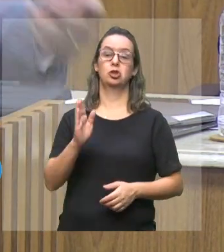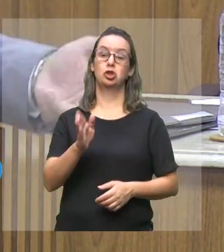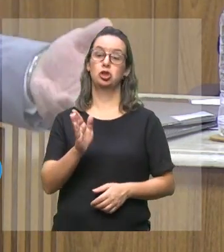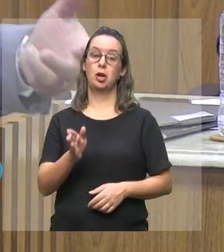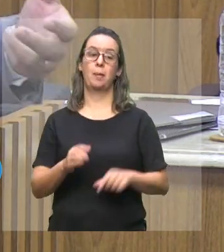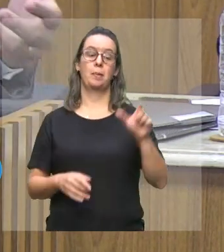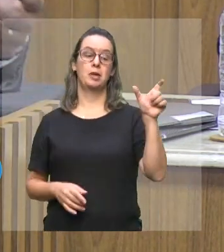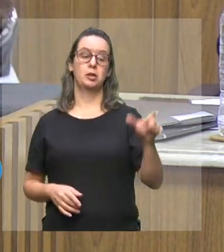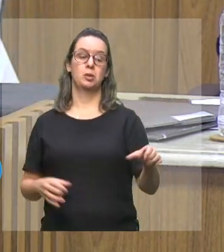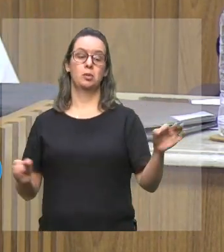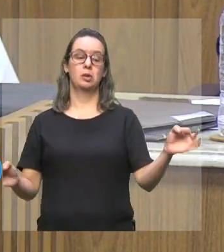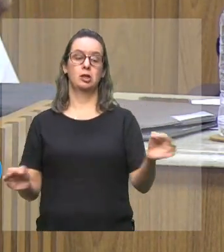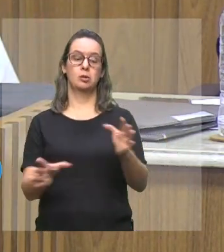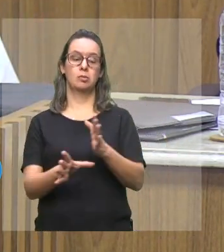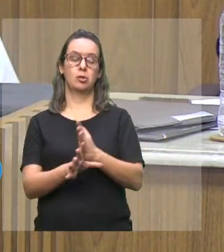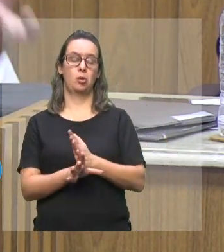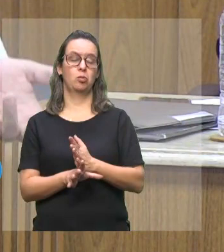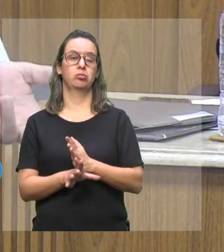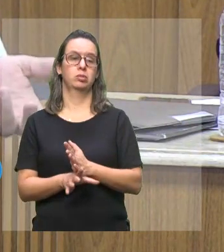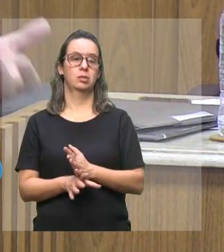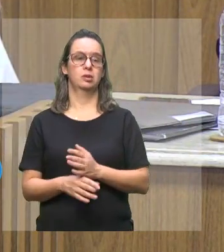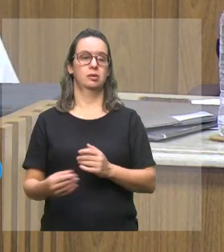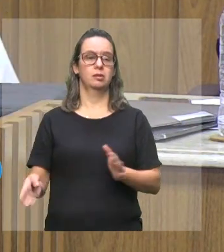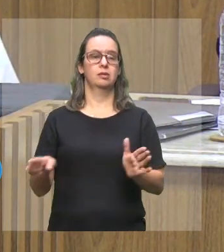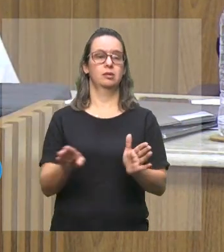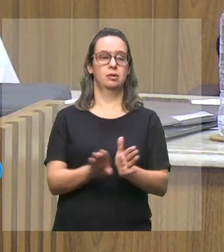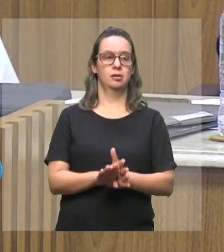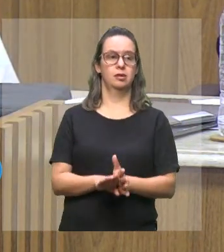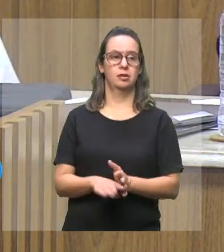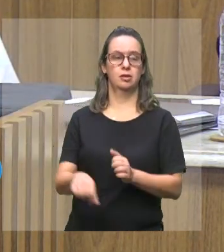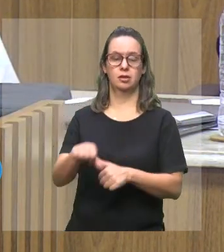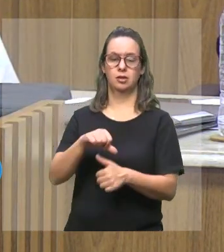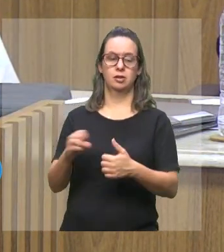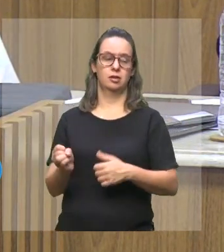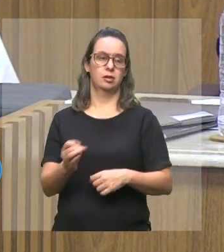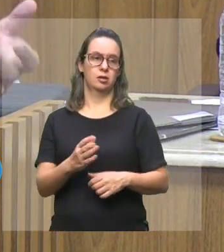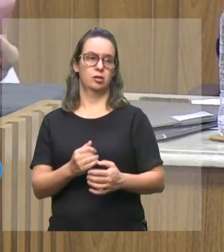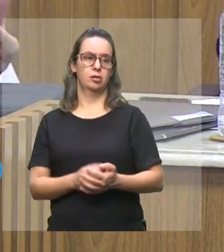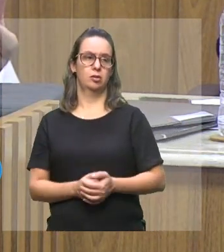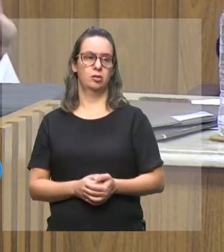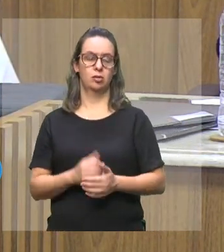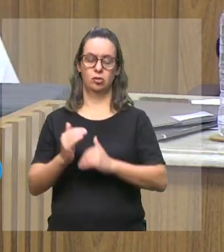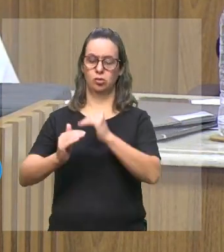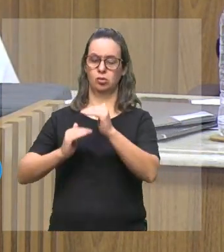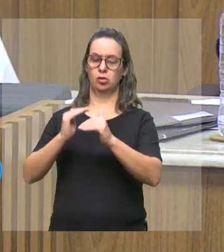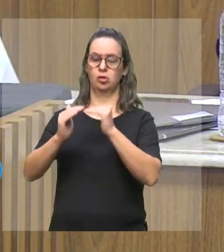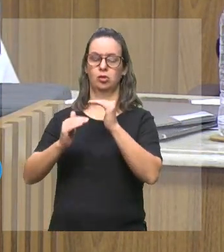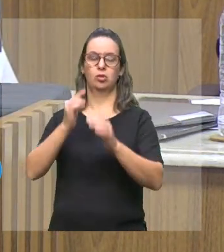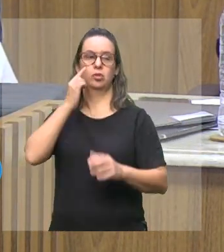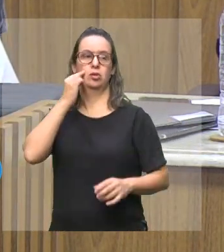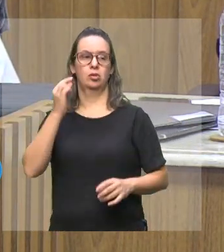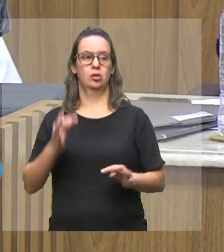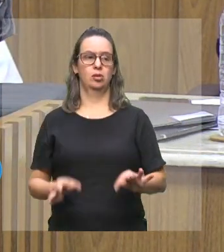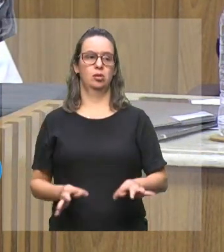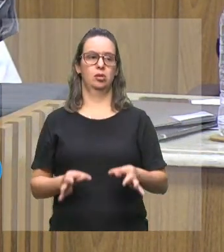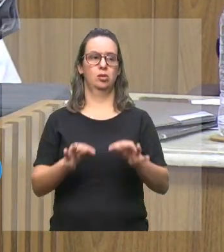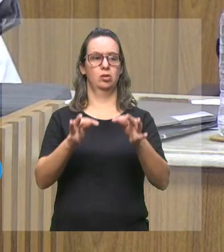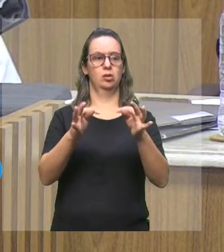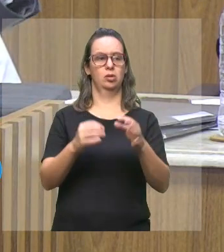mais prática, e que traz uma inovação, uma qualidade de desenvolvimento humano, uma tecnologia